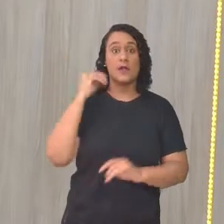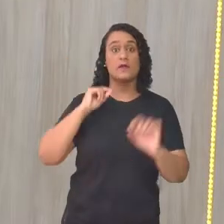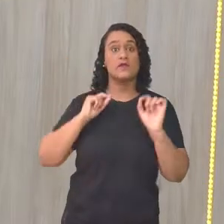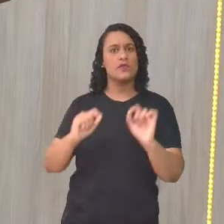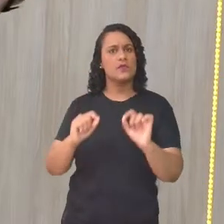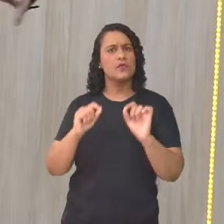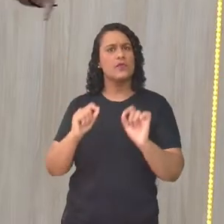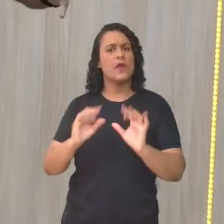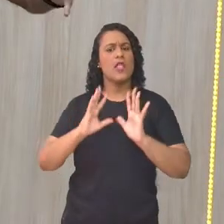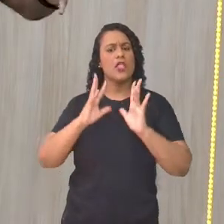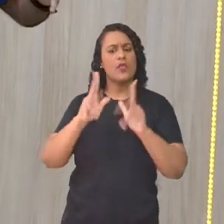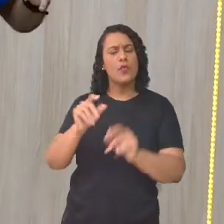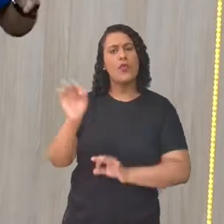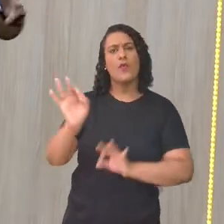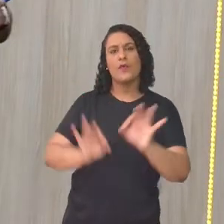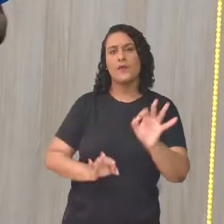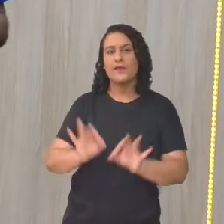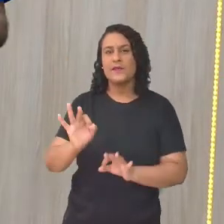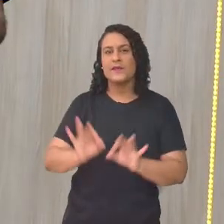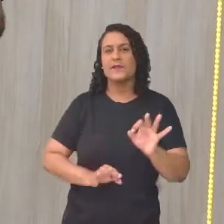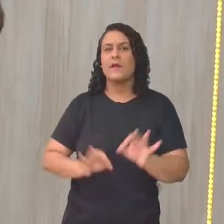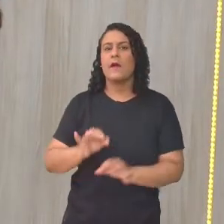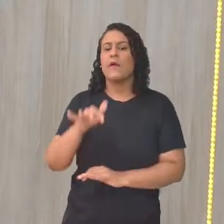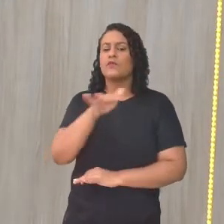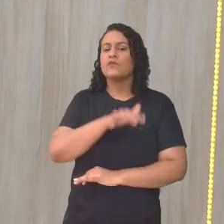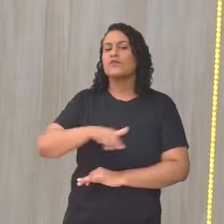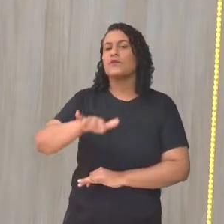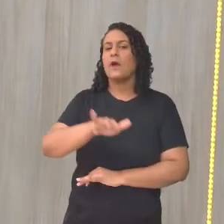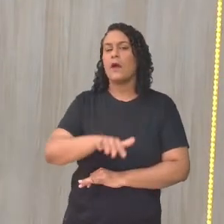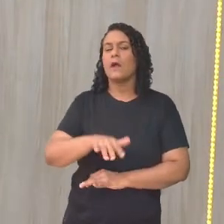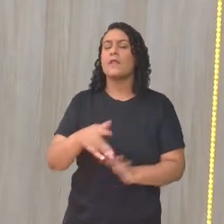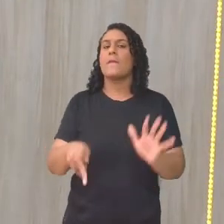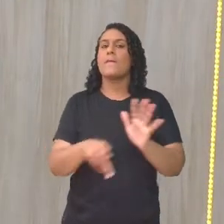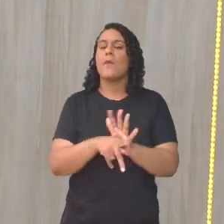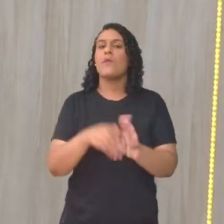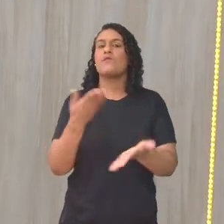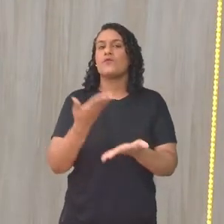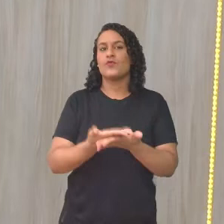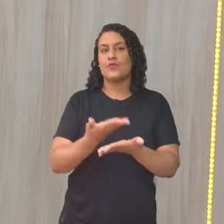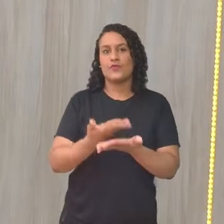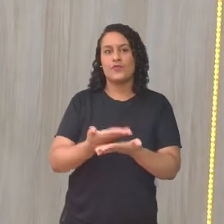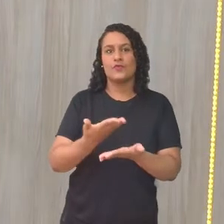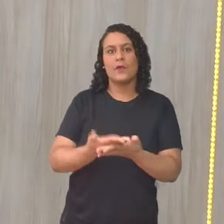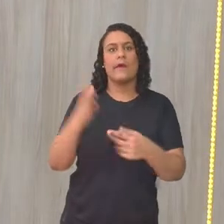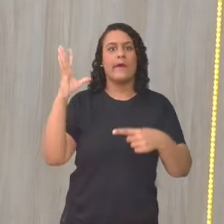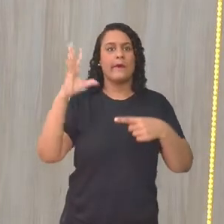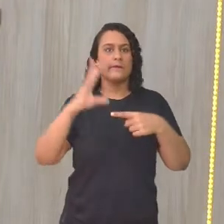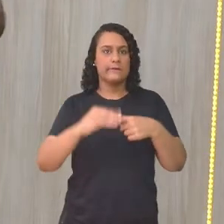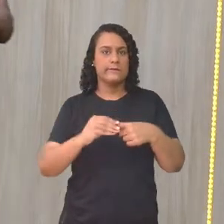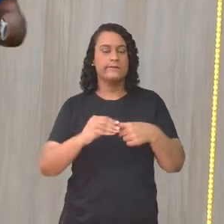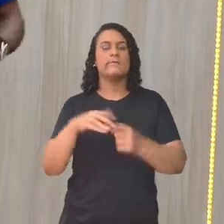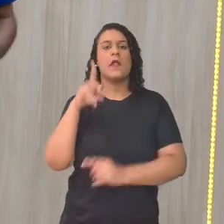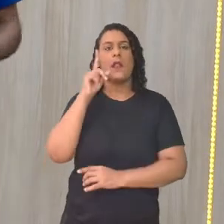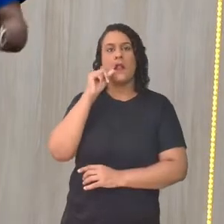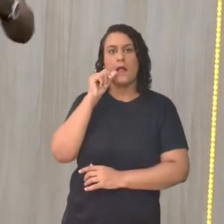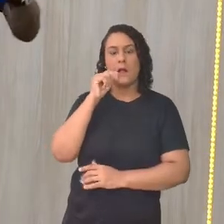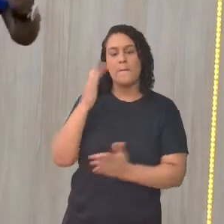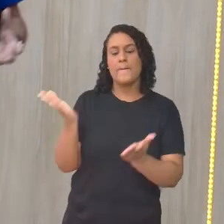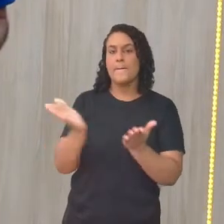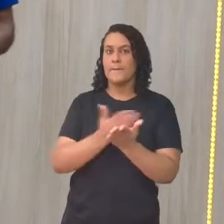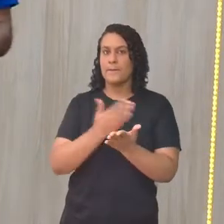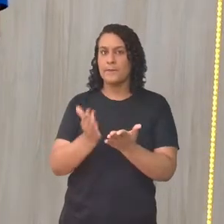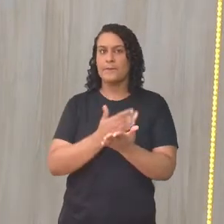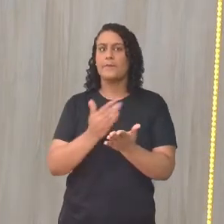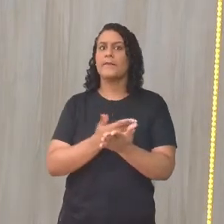você tudo organizadinho aí, com um ambiente de estudo, caderno, caneta, lápis, anota tudo,